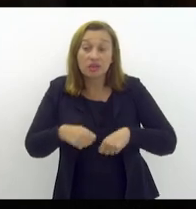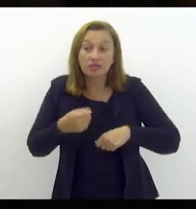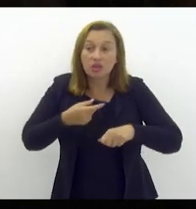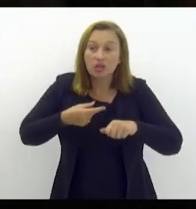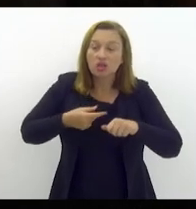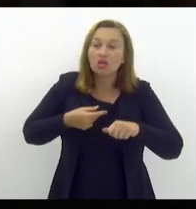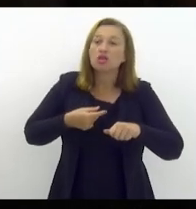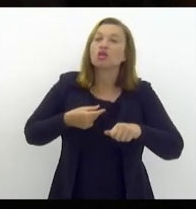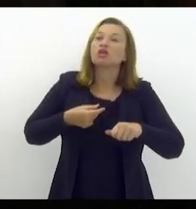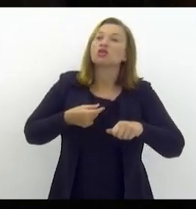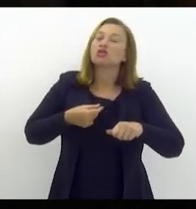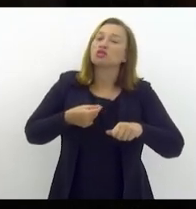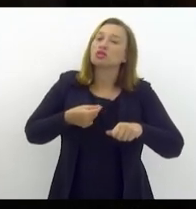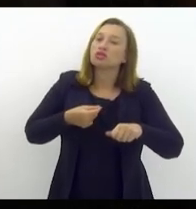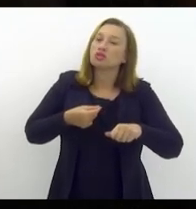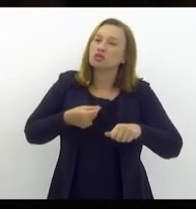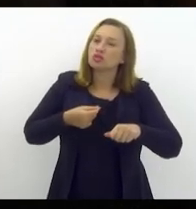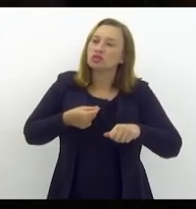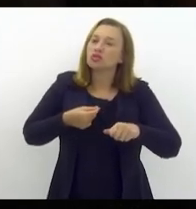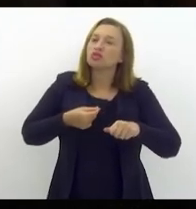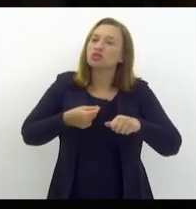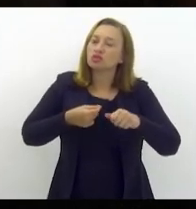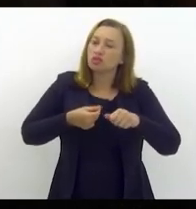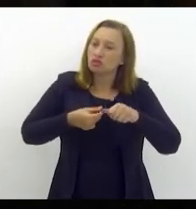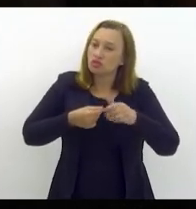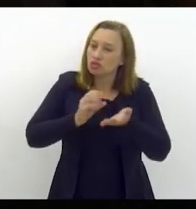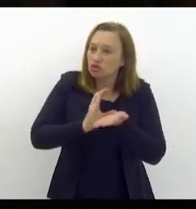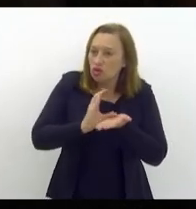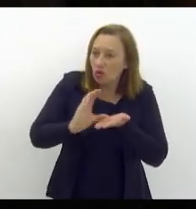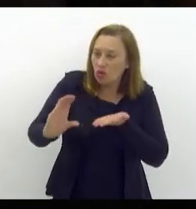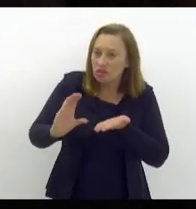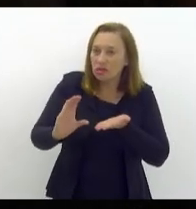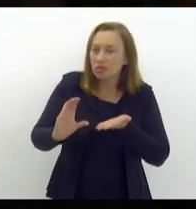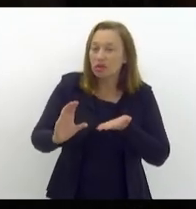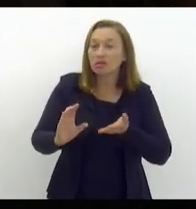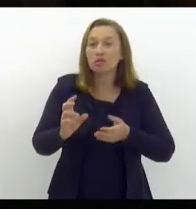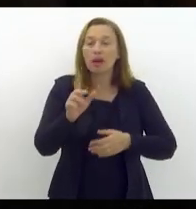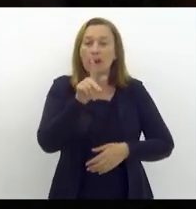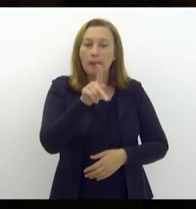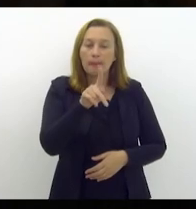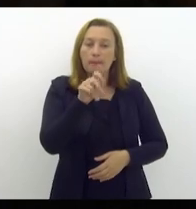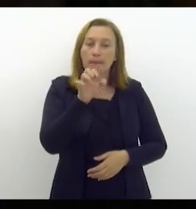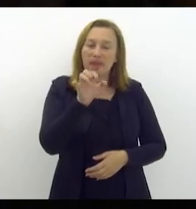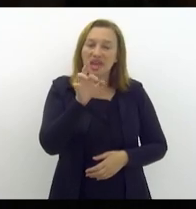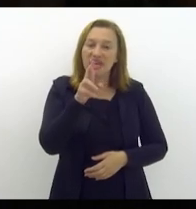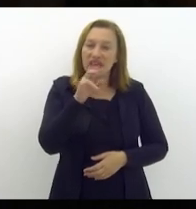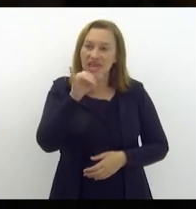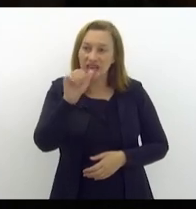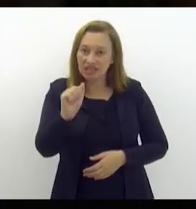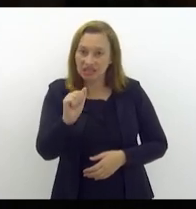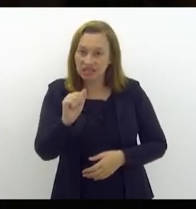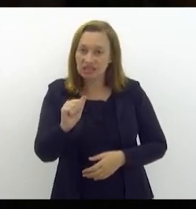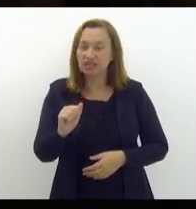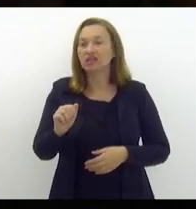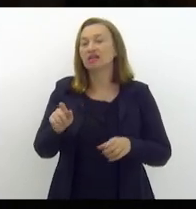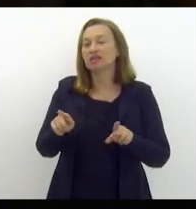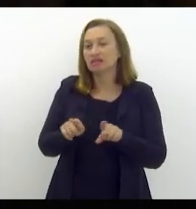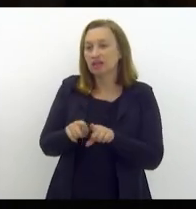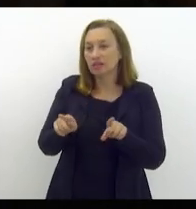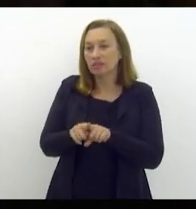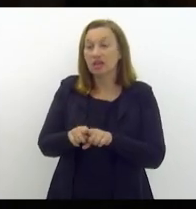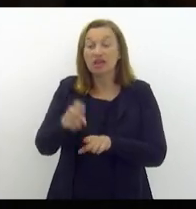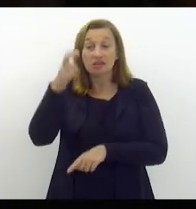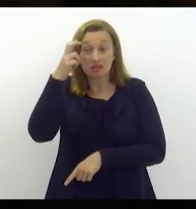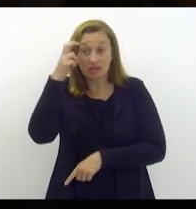orçamento para perícia, para informação e para inteligência, é obviamente o retrato de uma